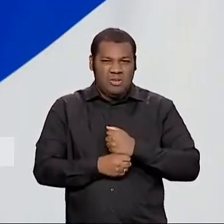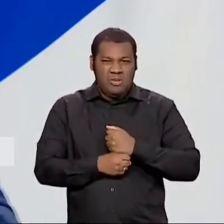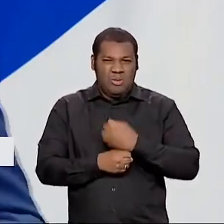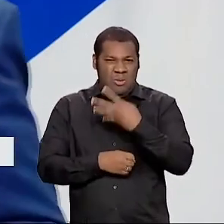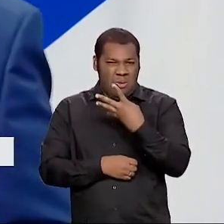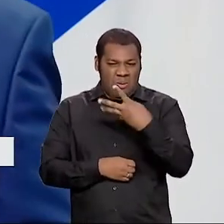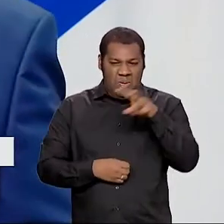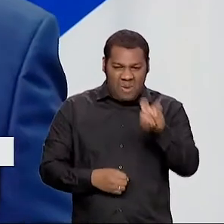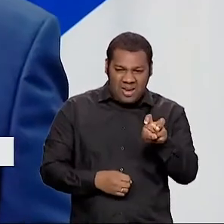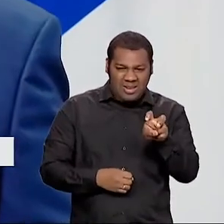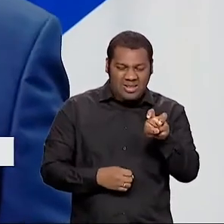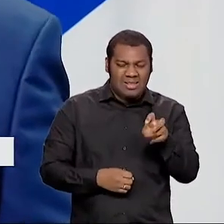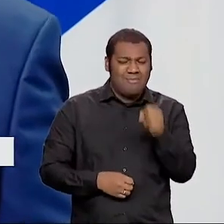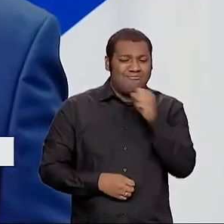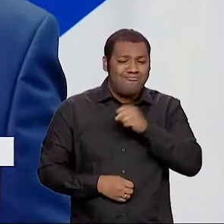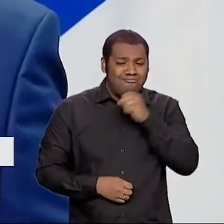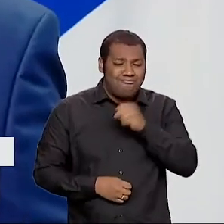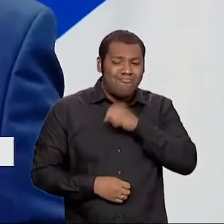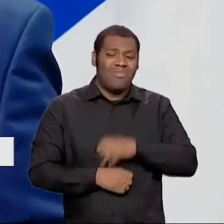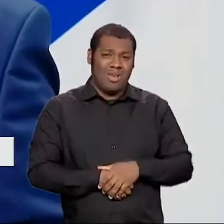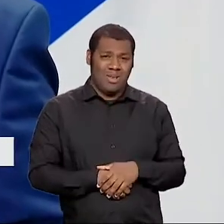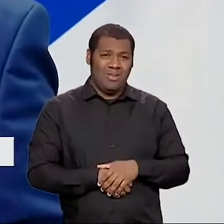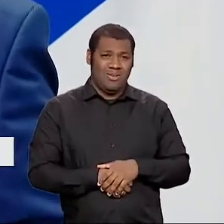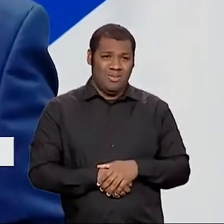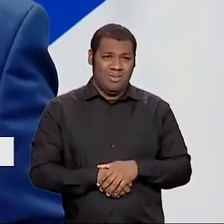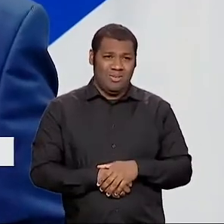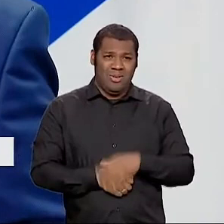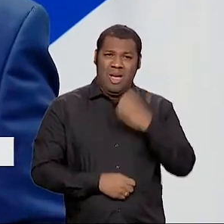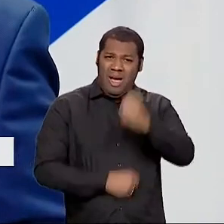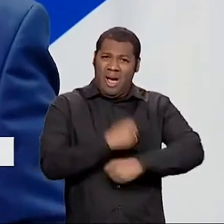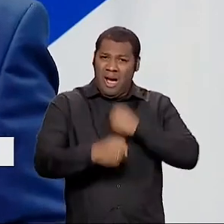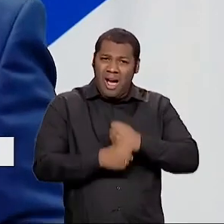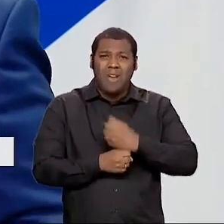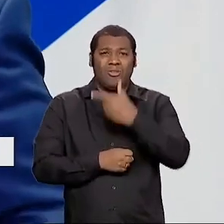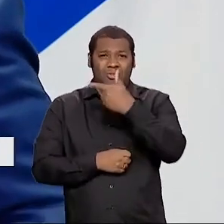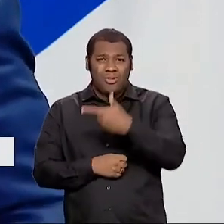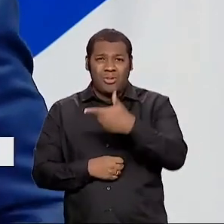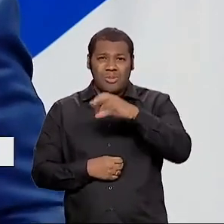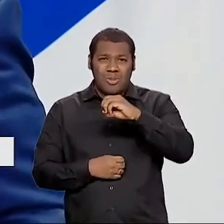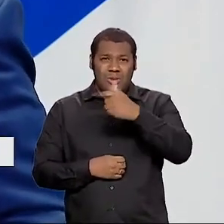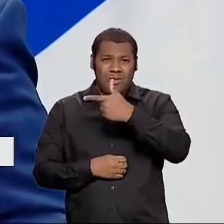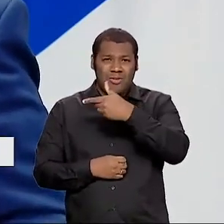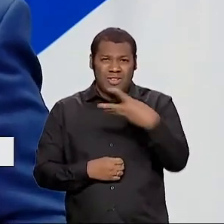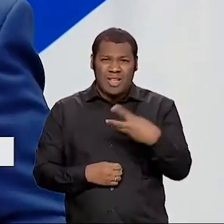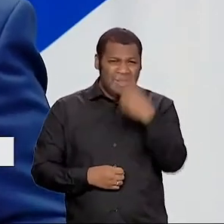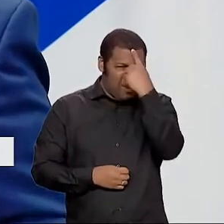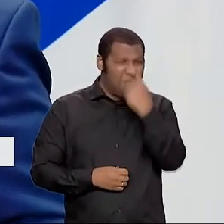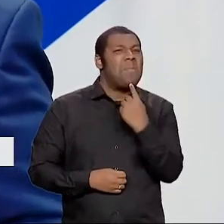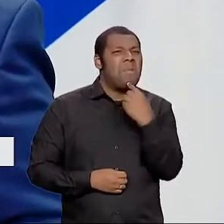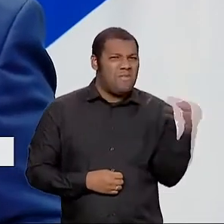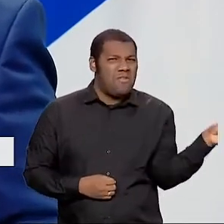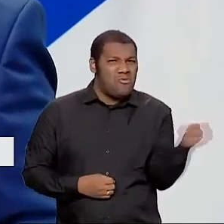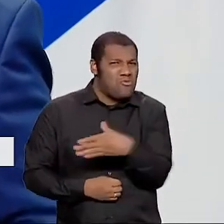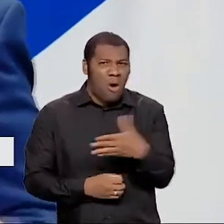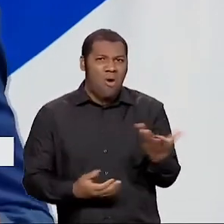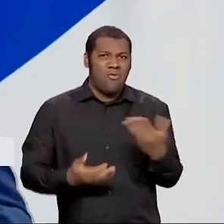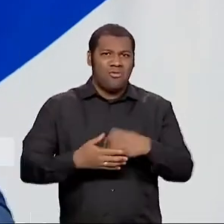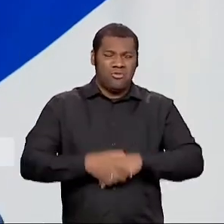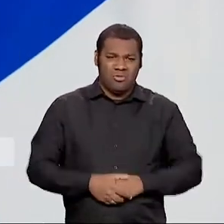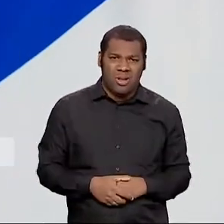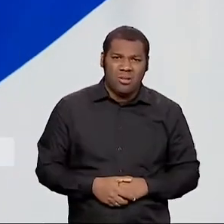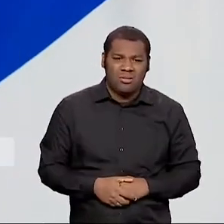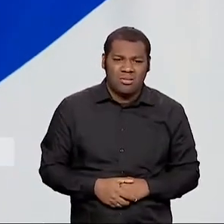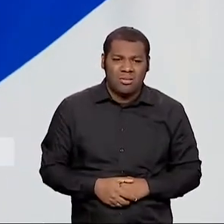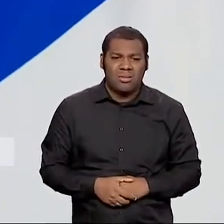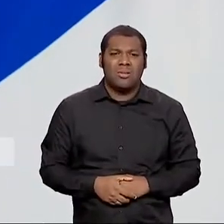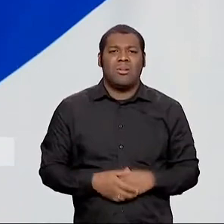ONU de 2023. É outra geopolítica, são outros atores mais importantes. Não tem